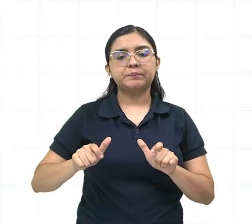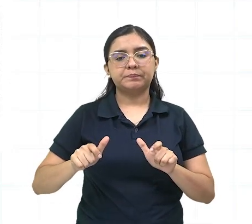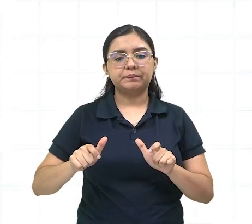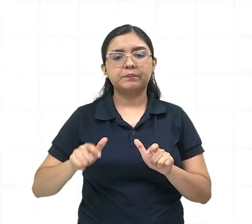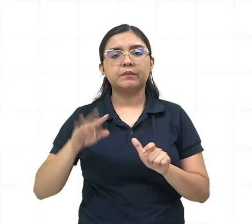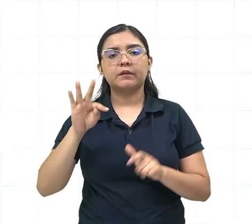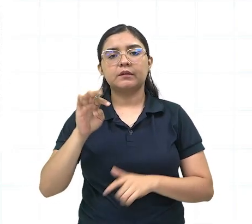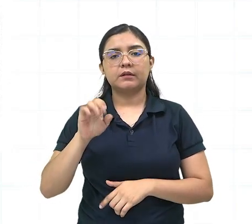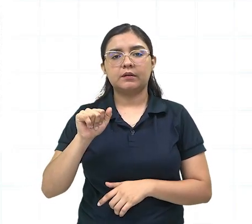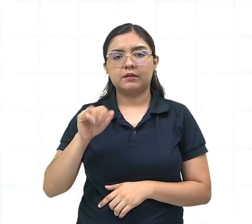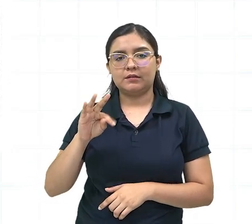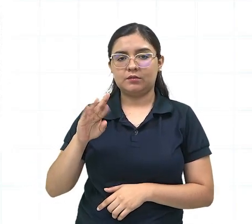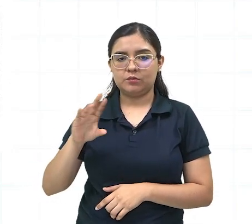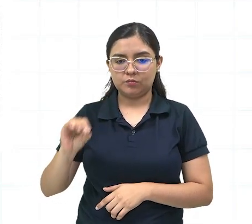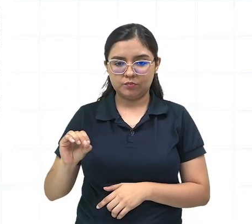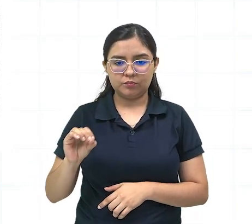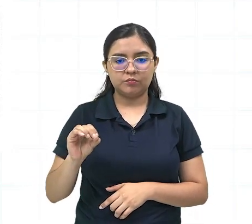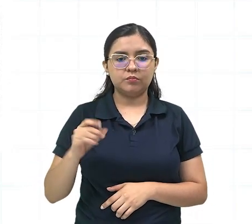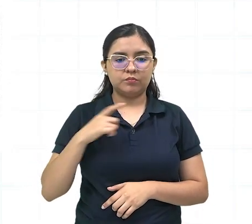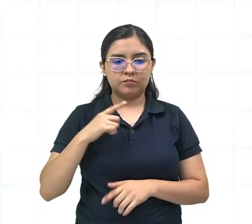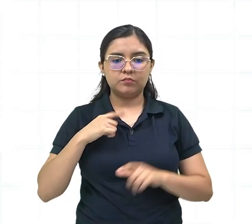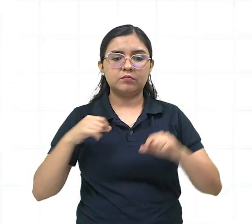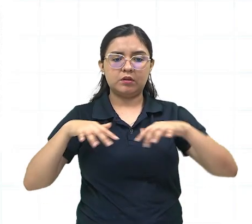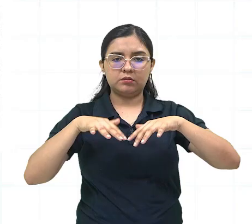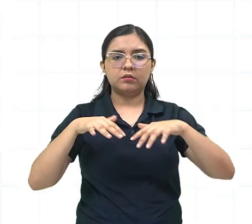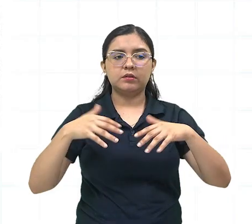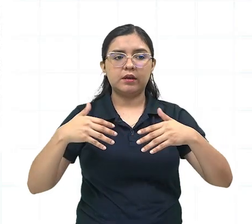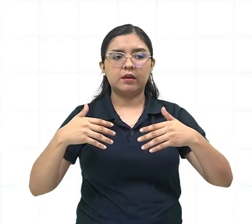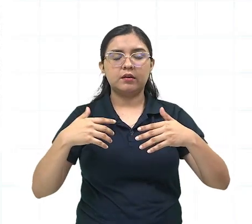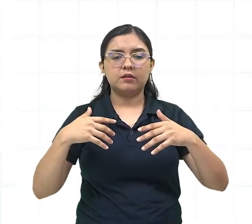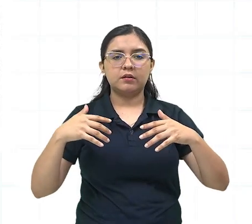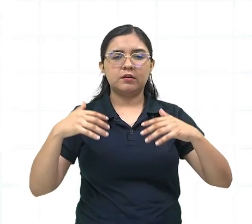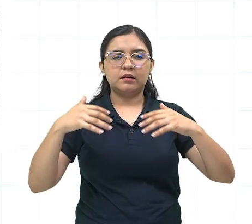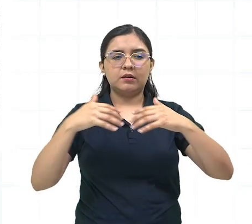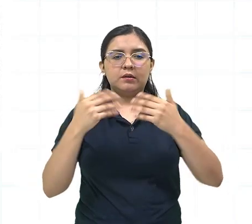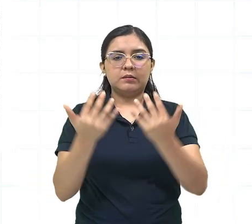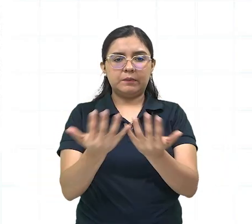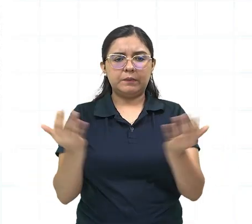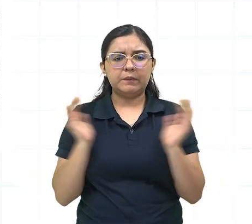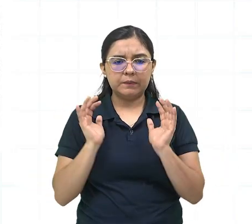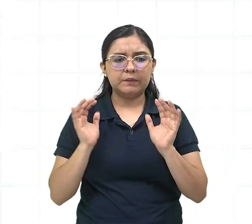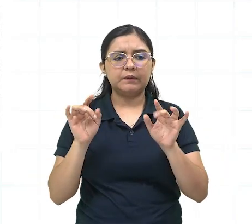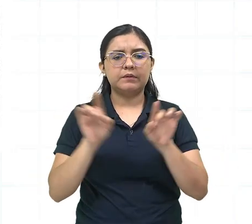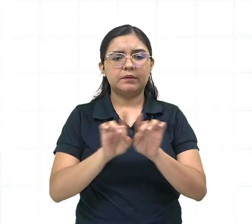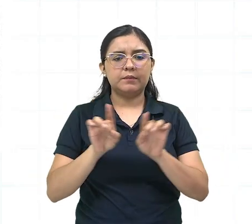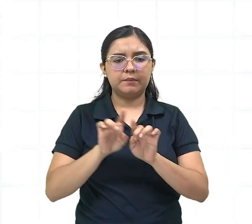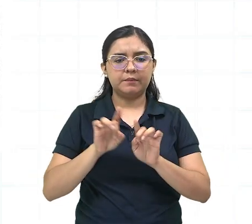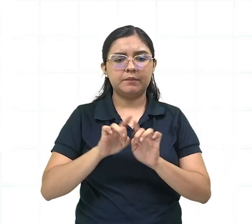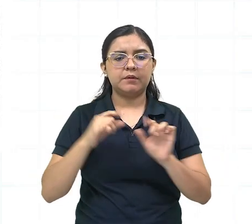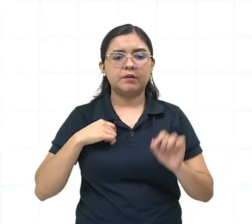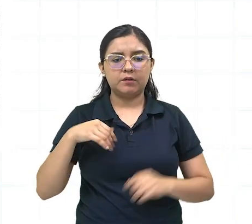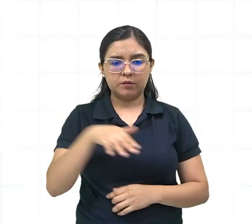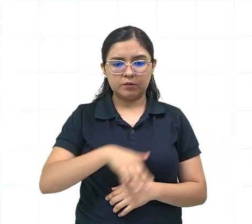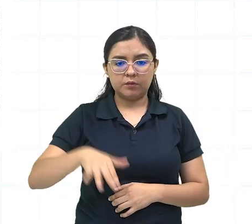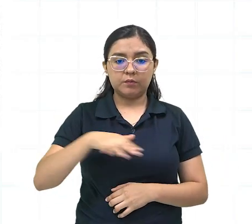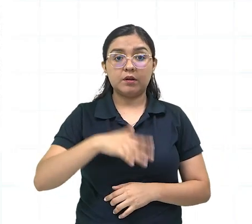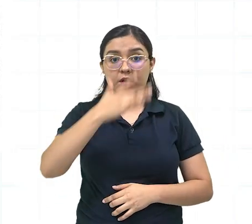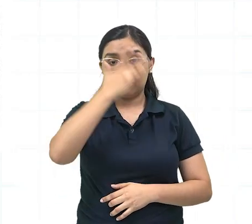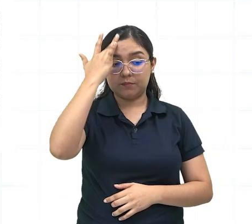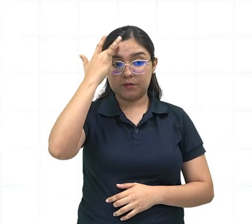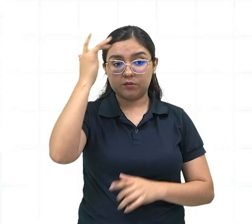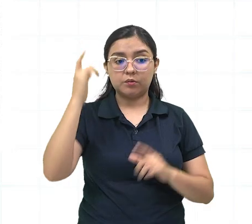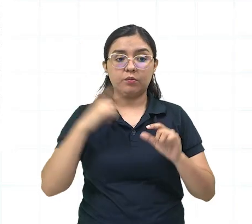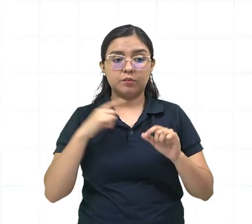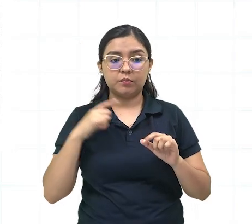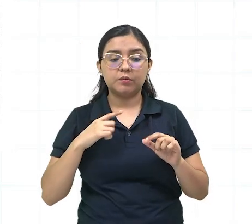E aí a gente consegue ver que é como se fosse um teatro de arena, onde a ação cênica acontece ali no meio e a plateia fica ao redor. E